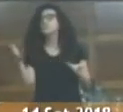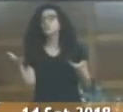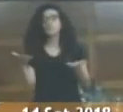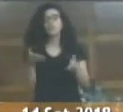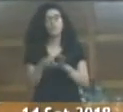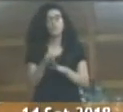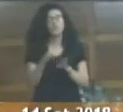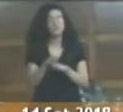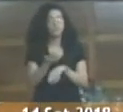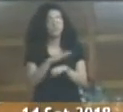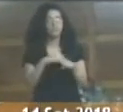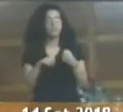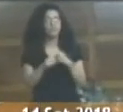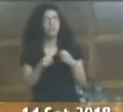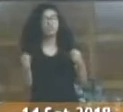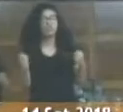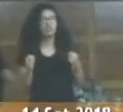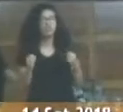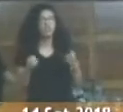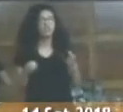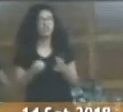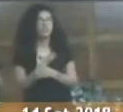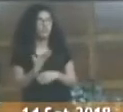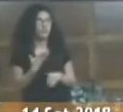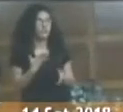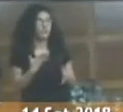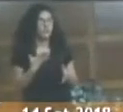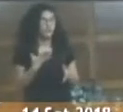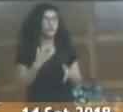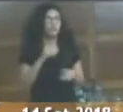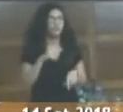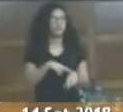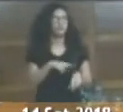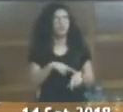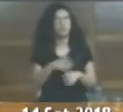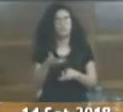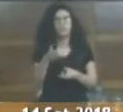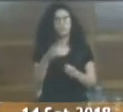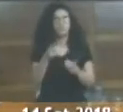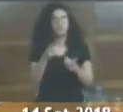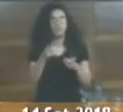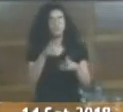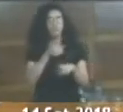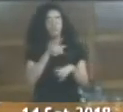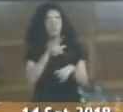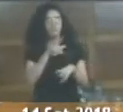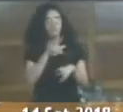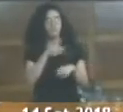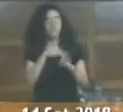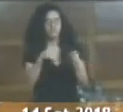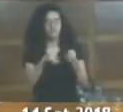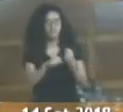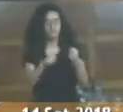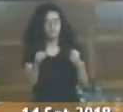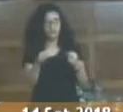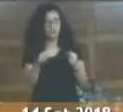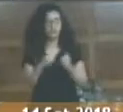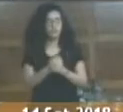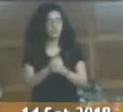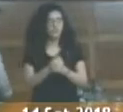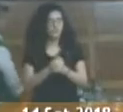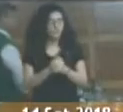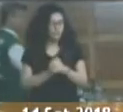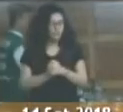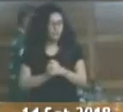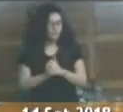foi um conselho que saiu das audiências públicas no momento de privatização da Ilha Grande, onde a gente foi uma proposta de quase